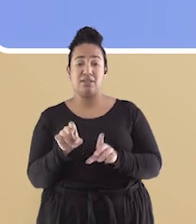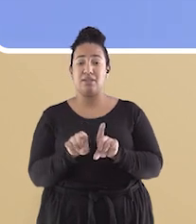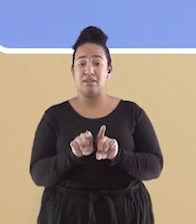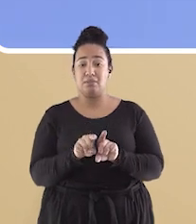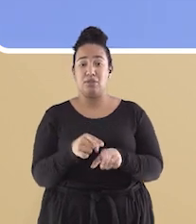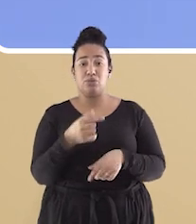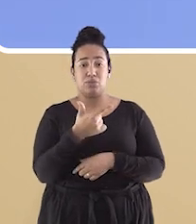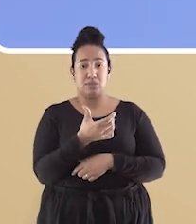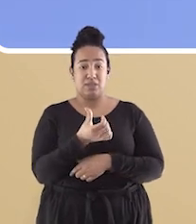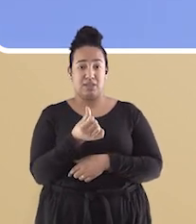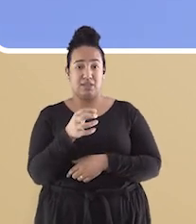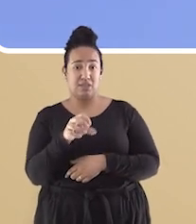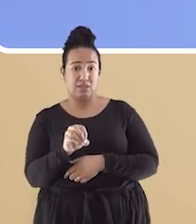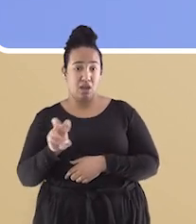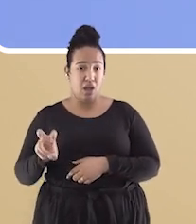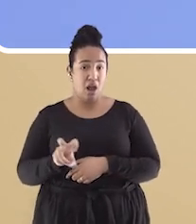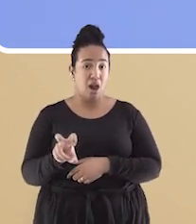espécies de répteis,